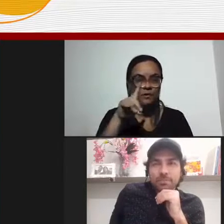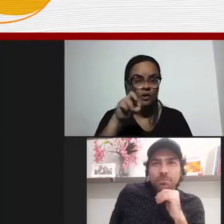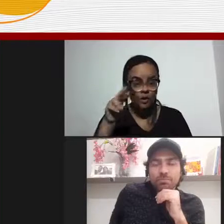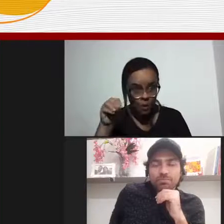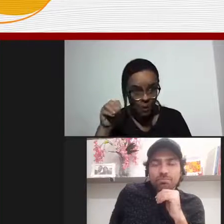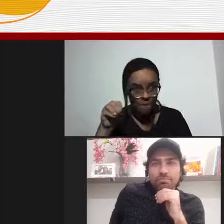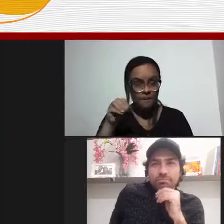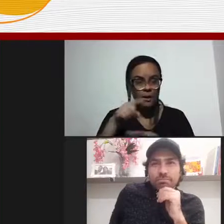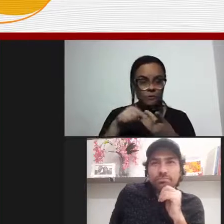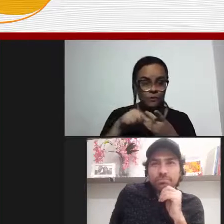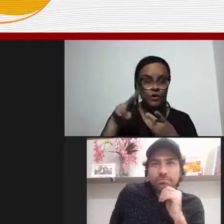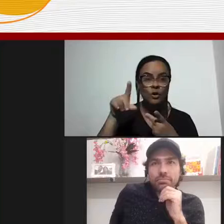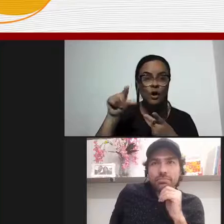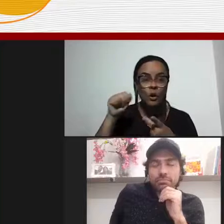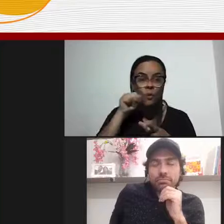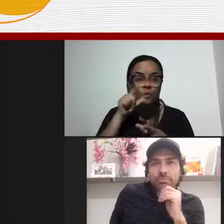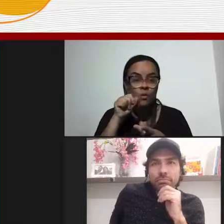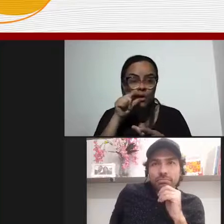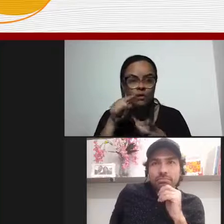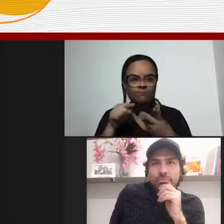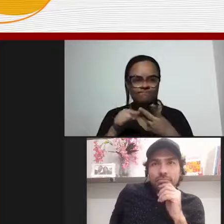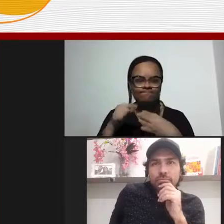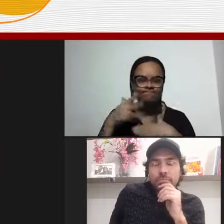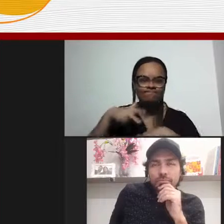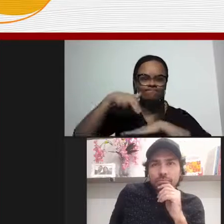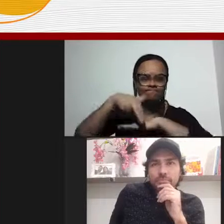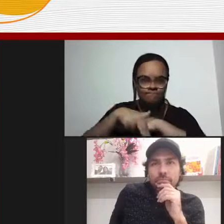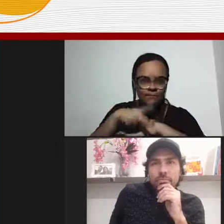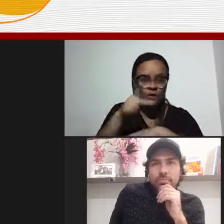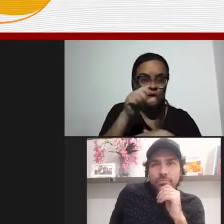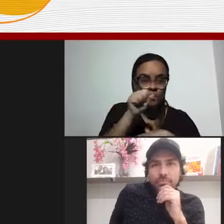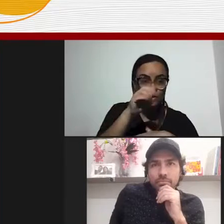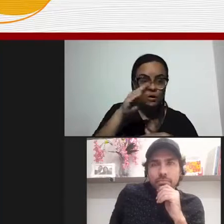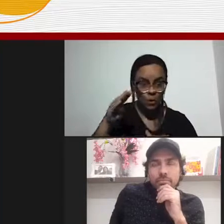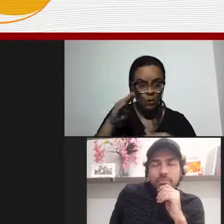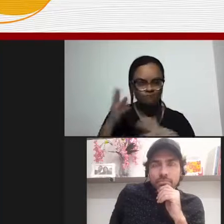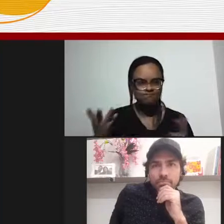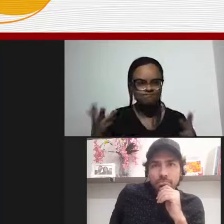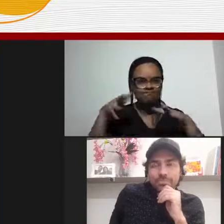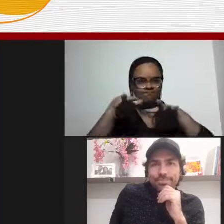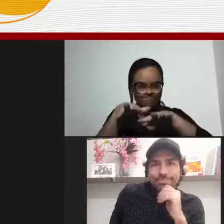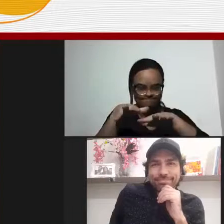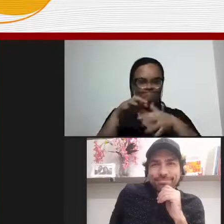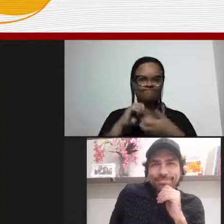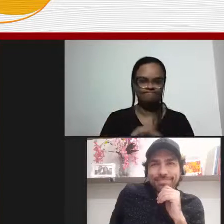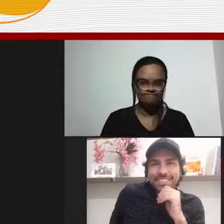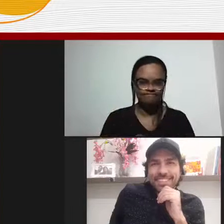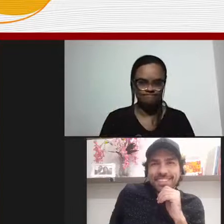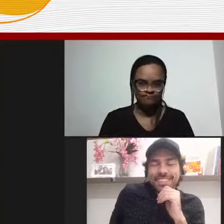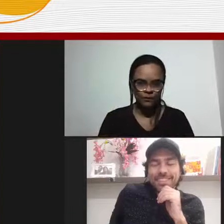o André, a Lu, que estão à frente do PSB Inclusão, para poder dar o